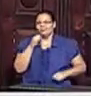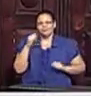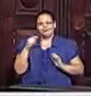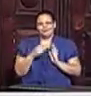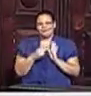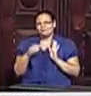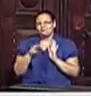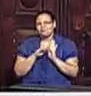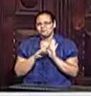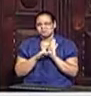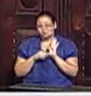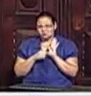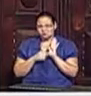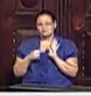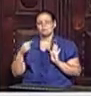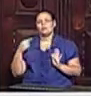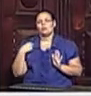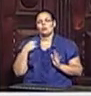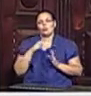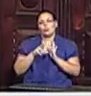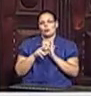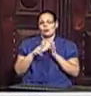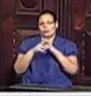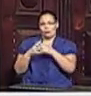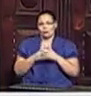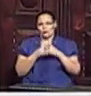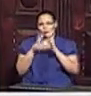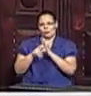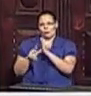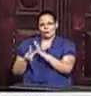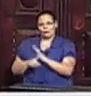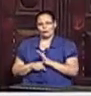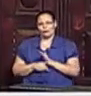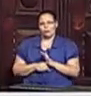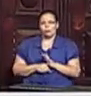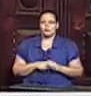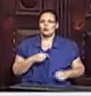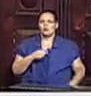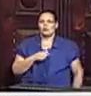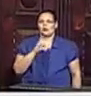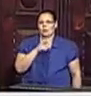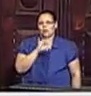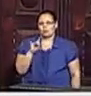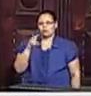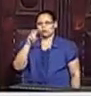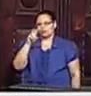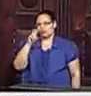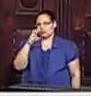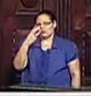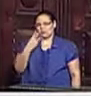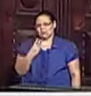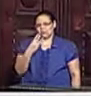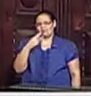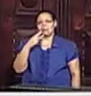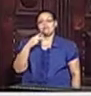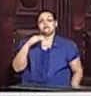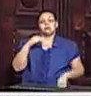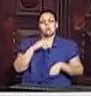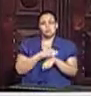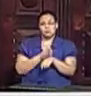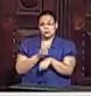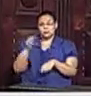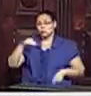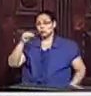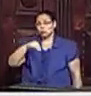carga, o que significa um sinistro a cada 53 minutos no âmbito do nosso